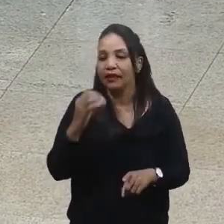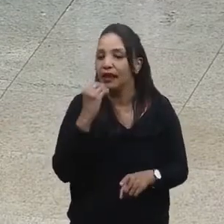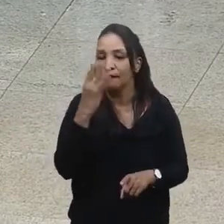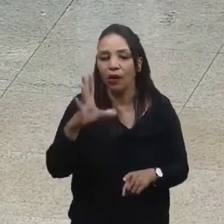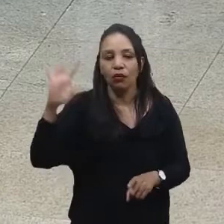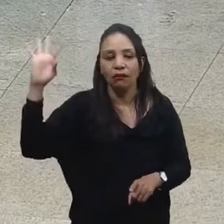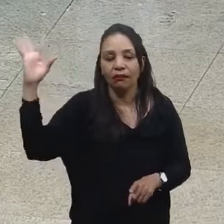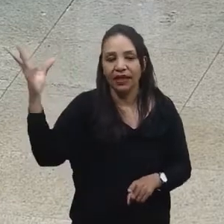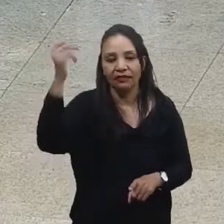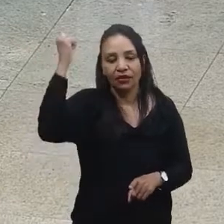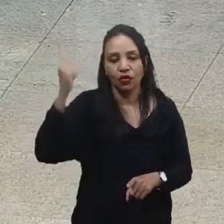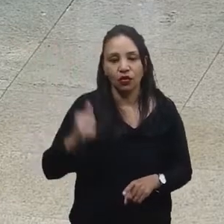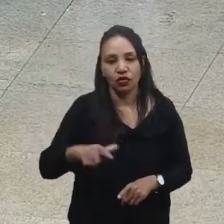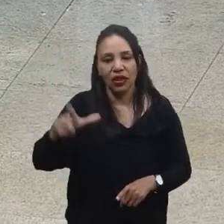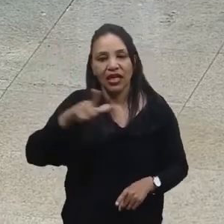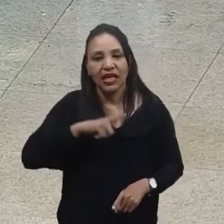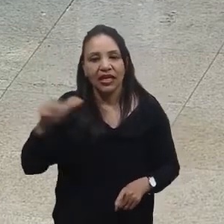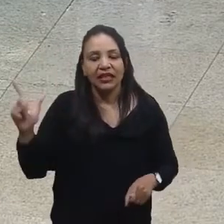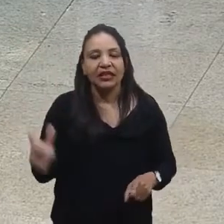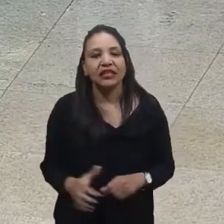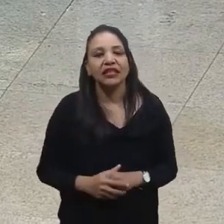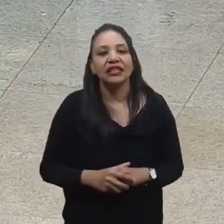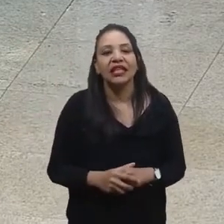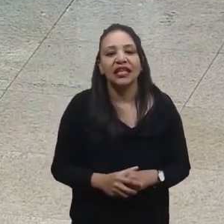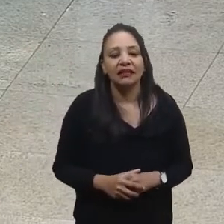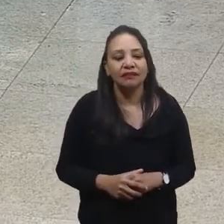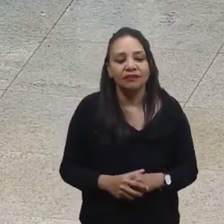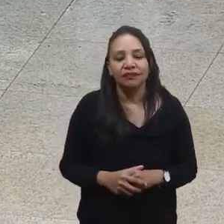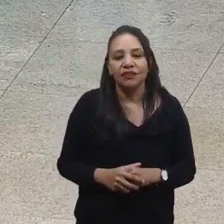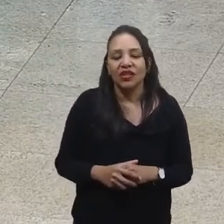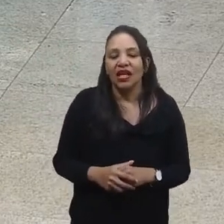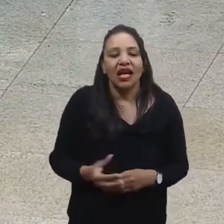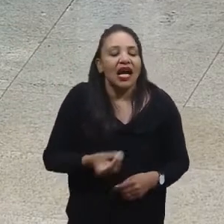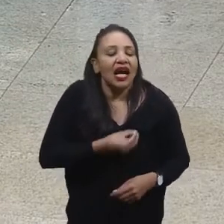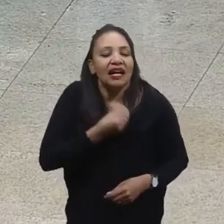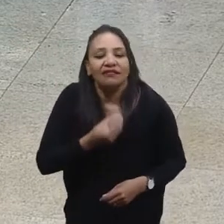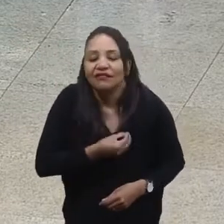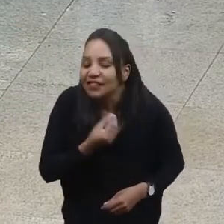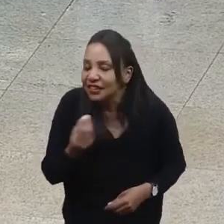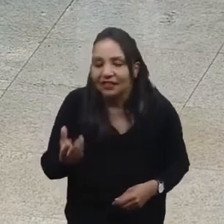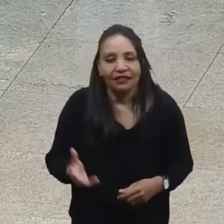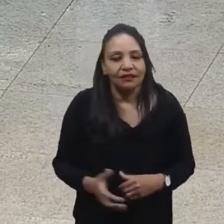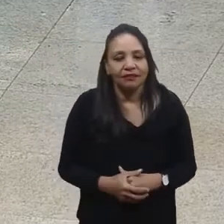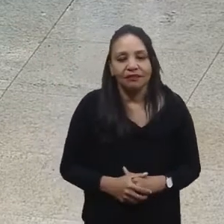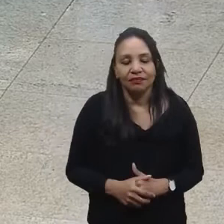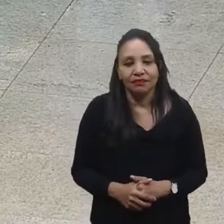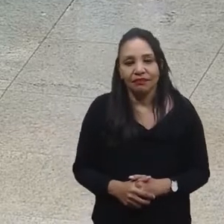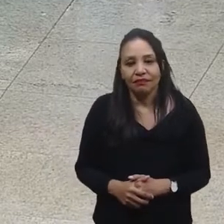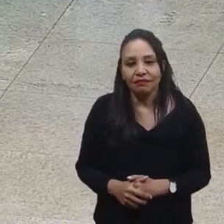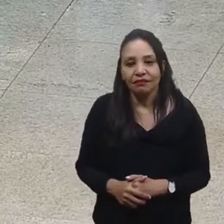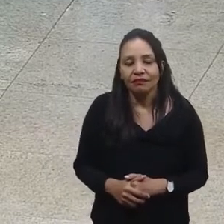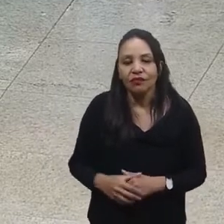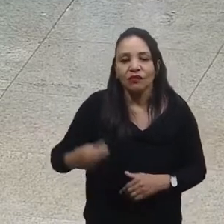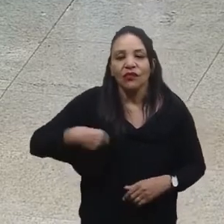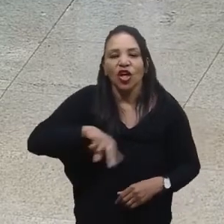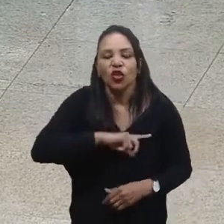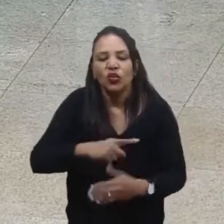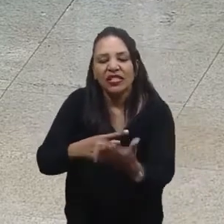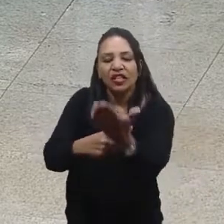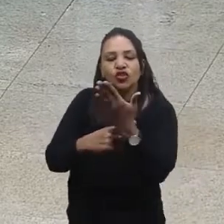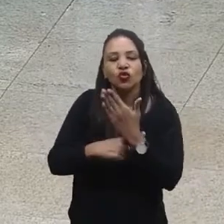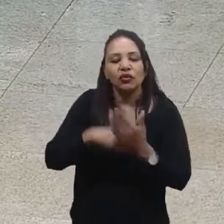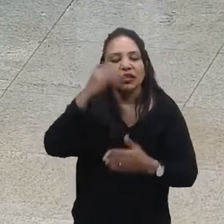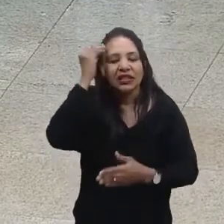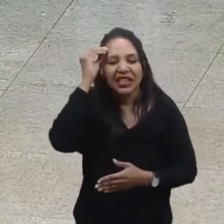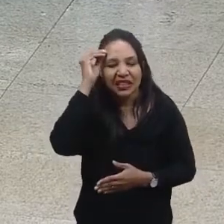presente a vida nos a vida e nos ajuda a entender que é um